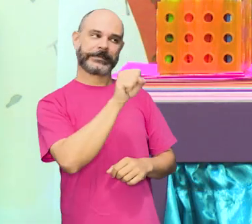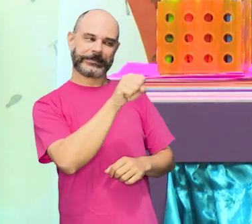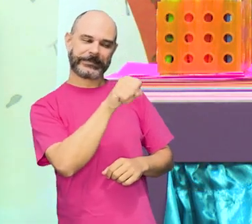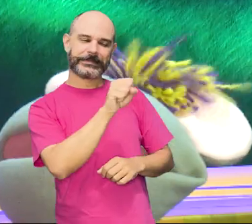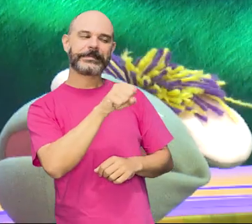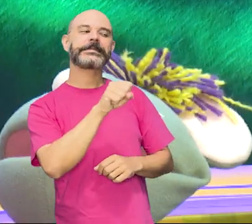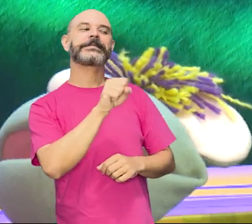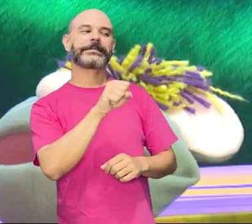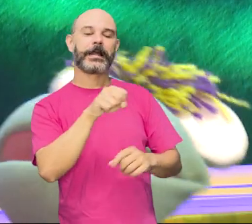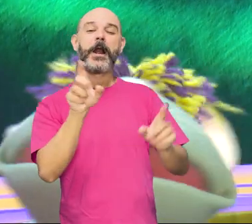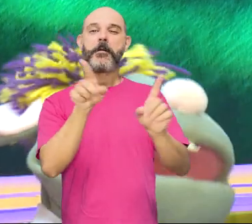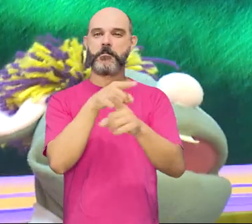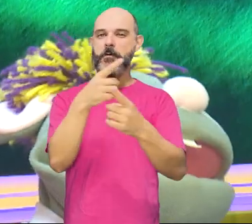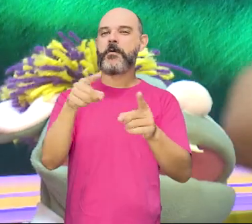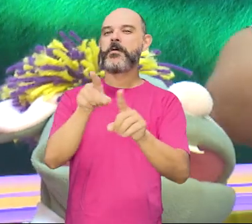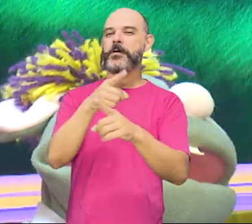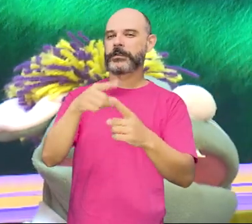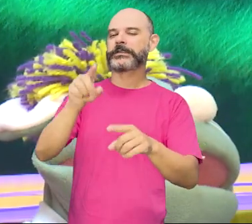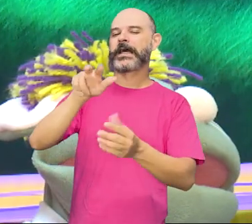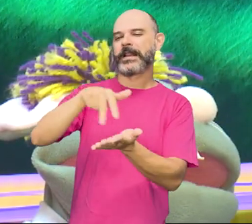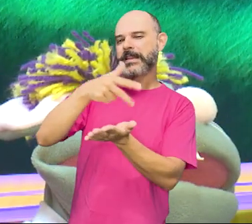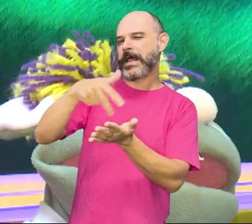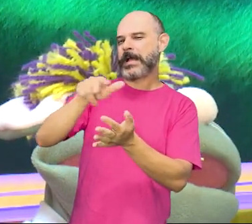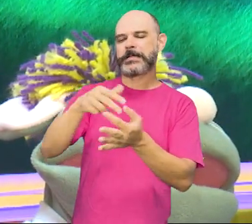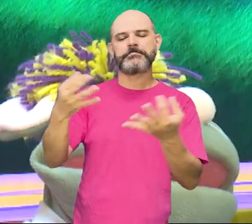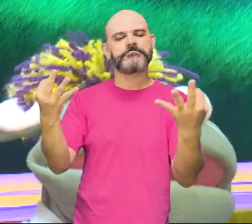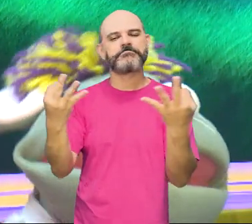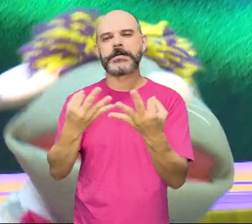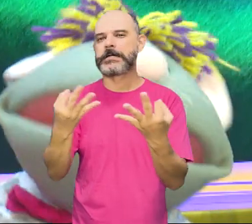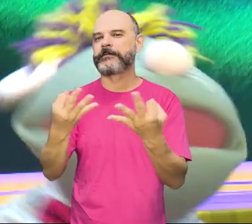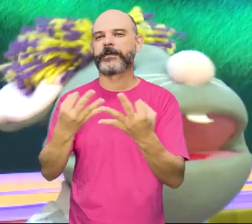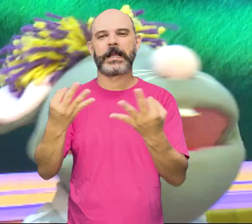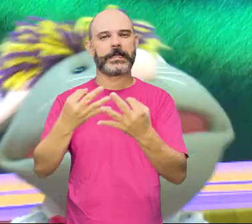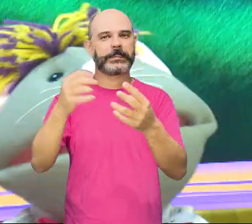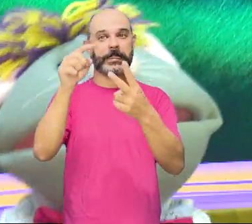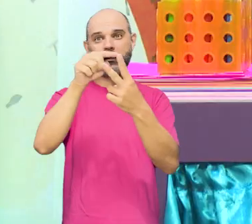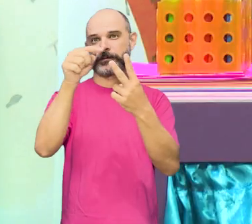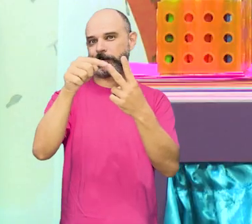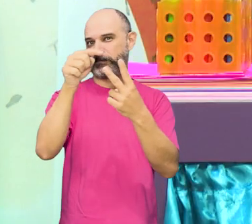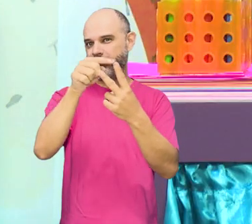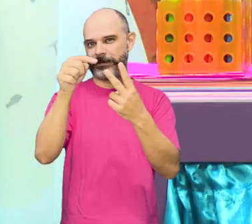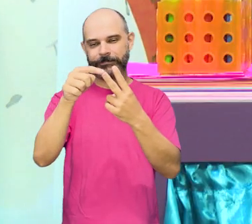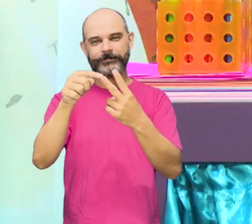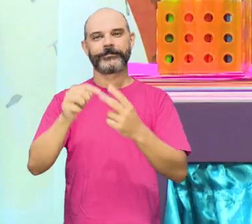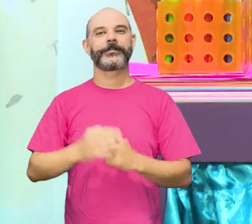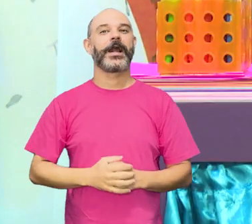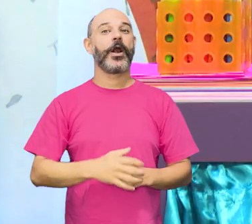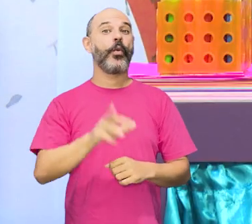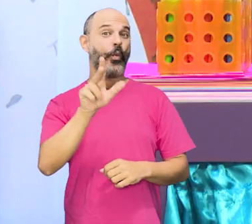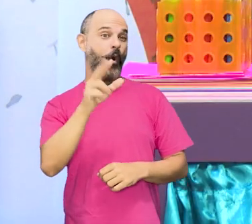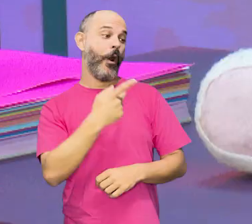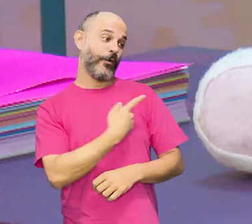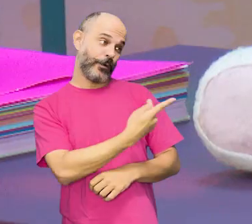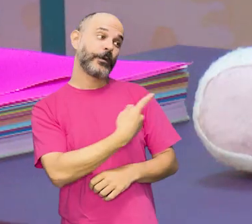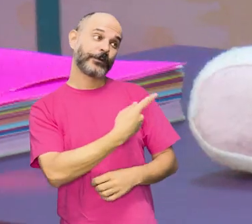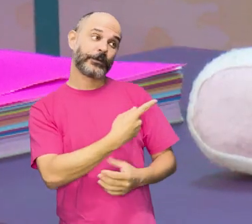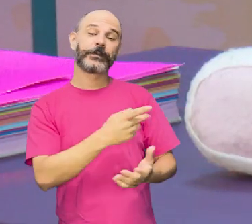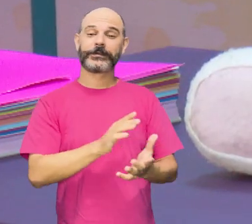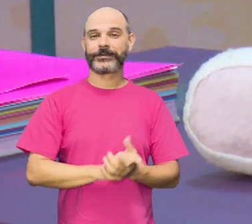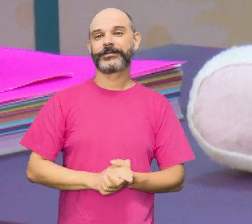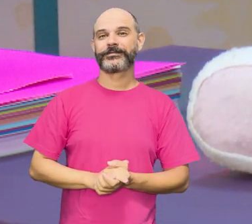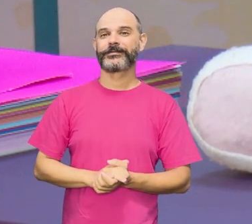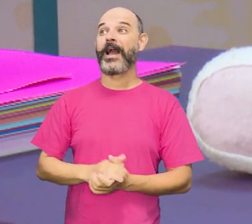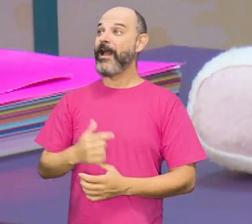apostou certo! E música e dança formam uma dupla perfeita! Assim como Léo e Lume. Léo